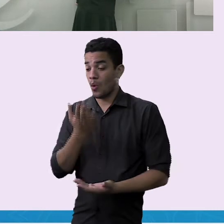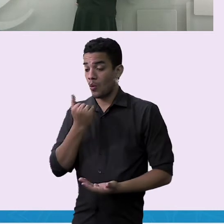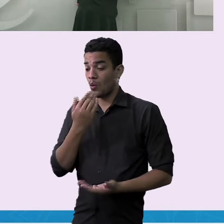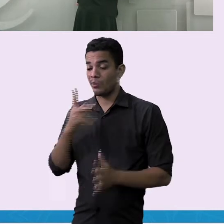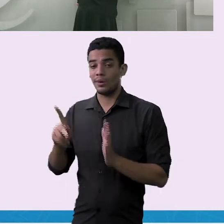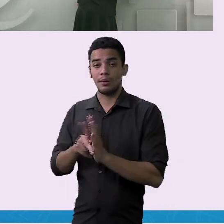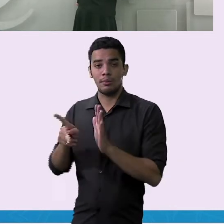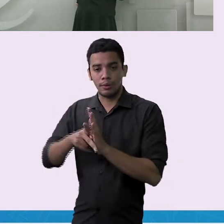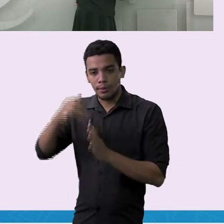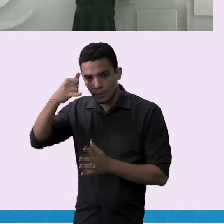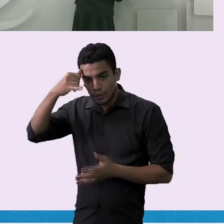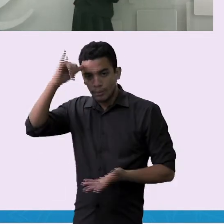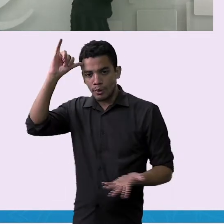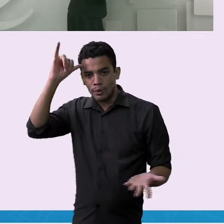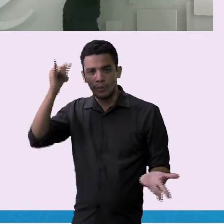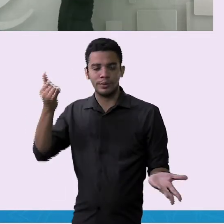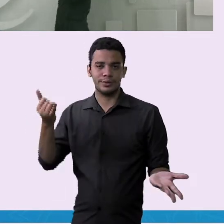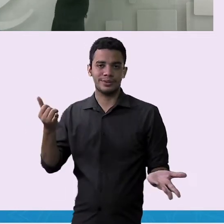e artigos